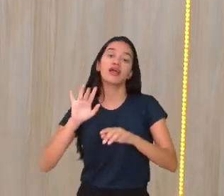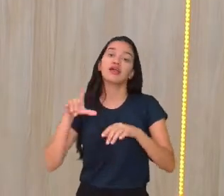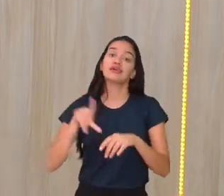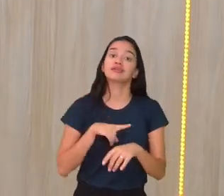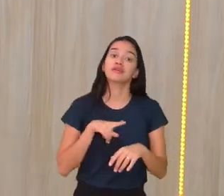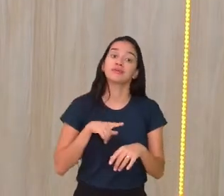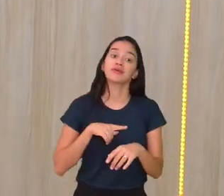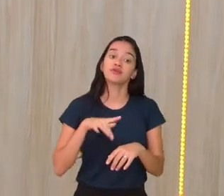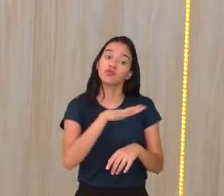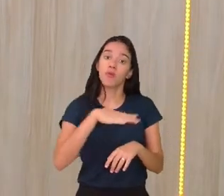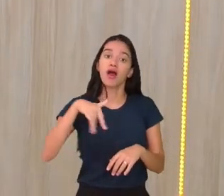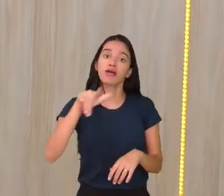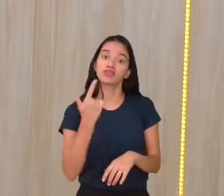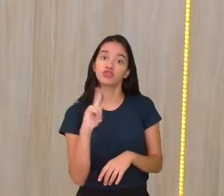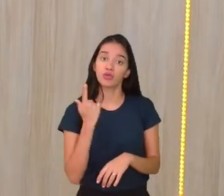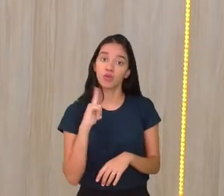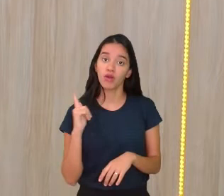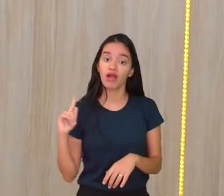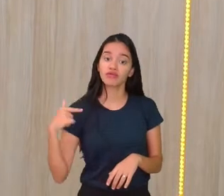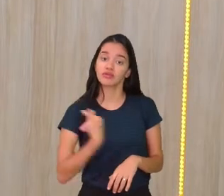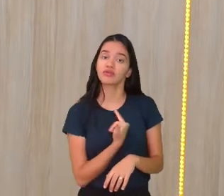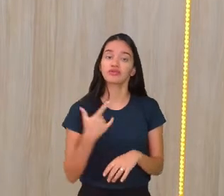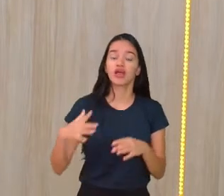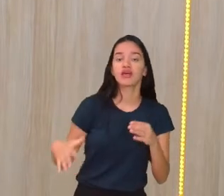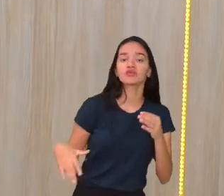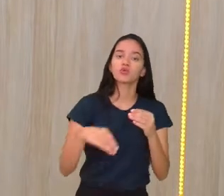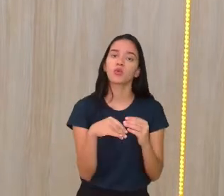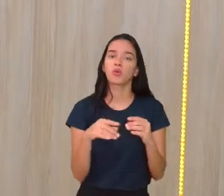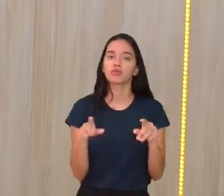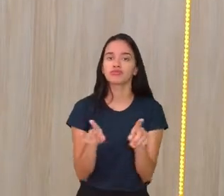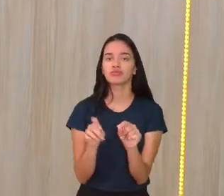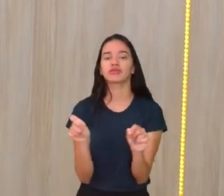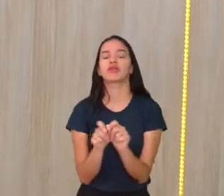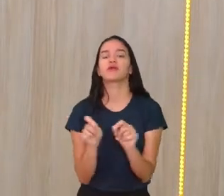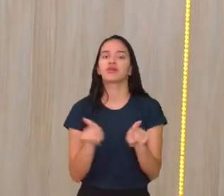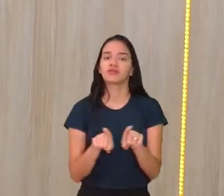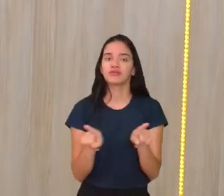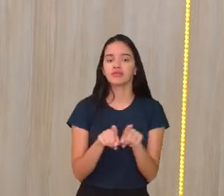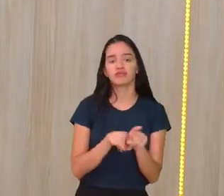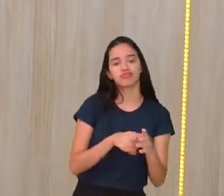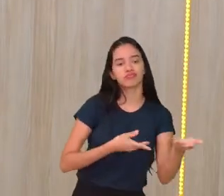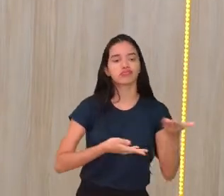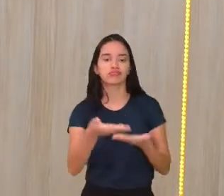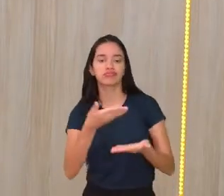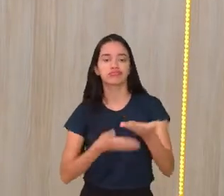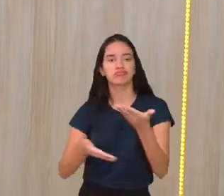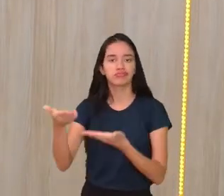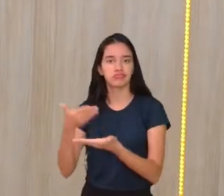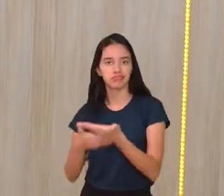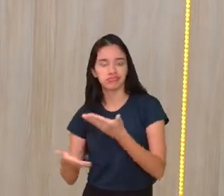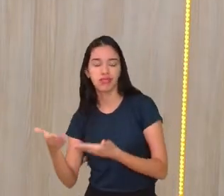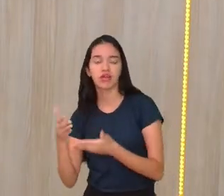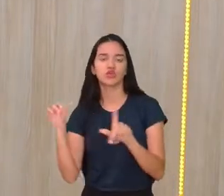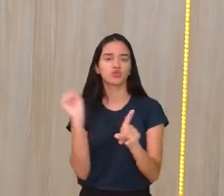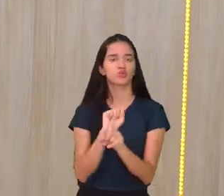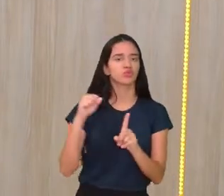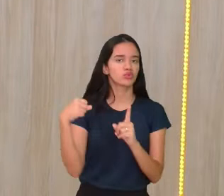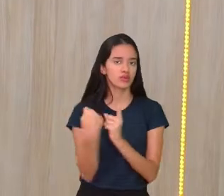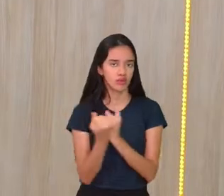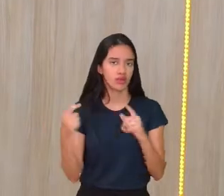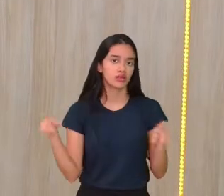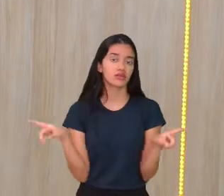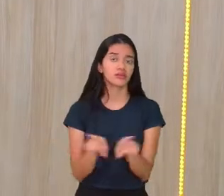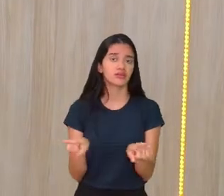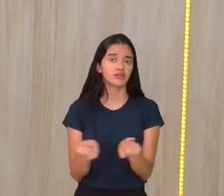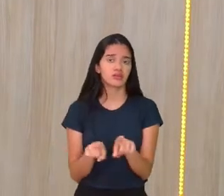espaço geográfico que a gente está incluído e fazendo as inter-relações, né? Tanto sociais